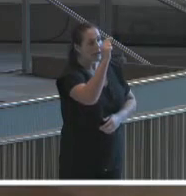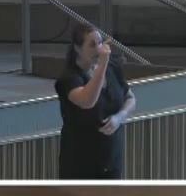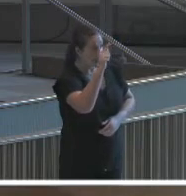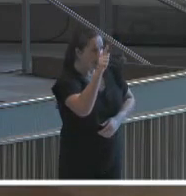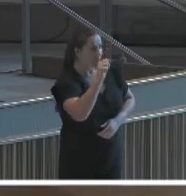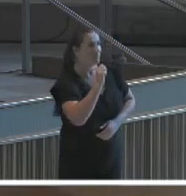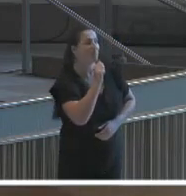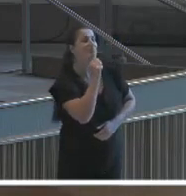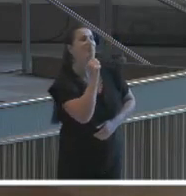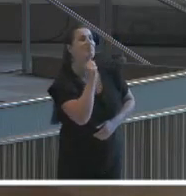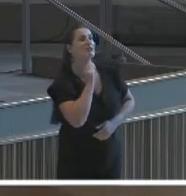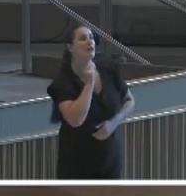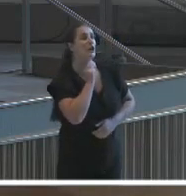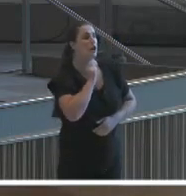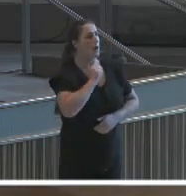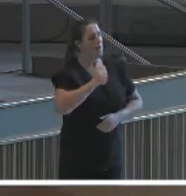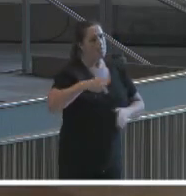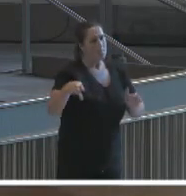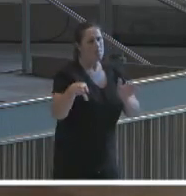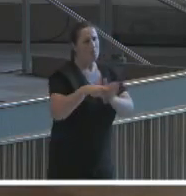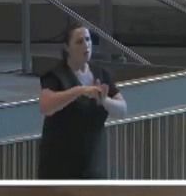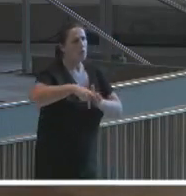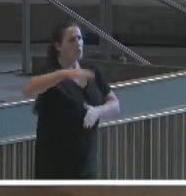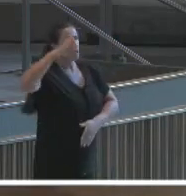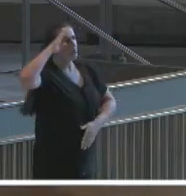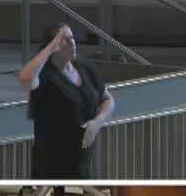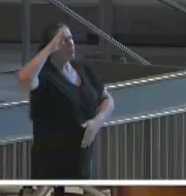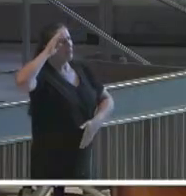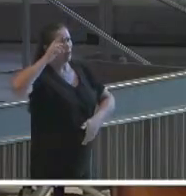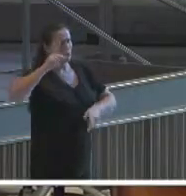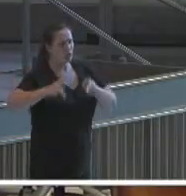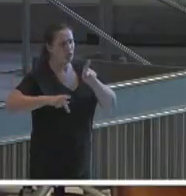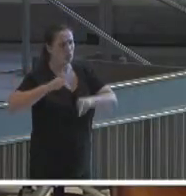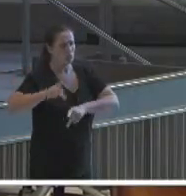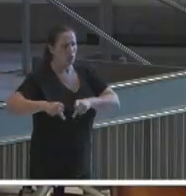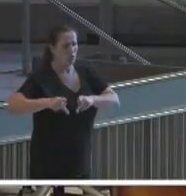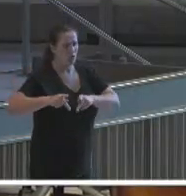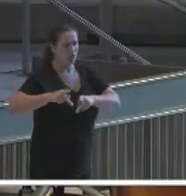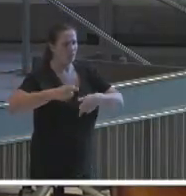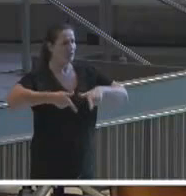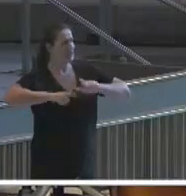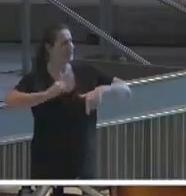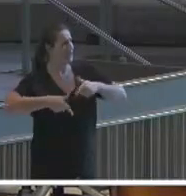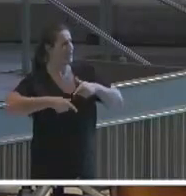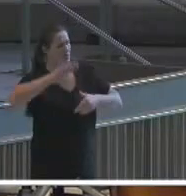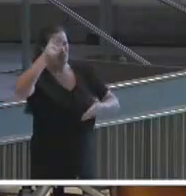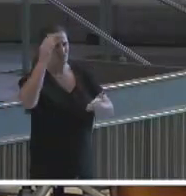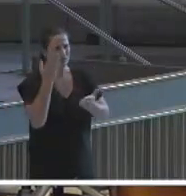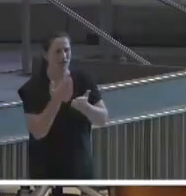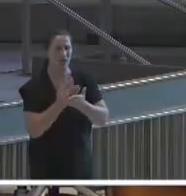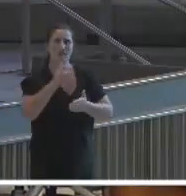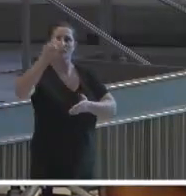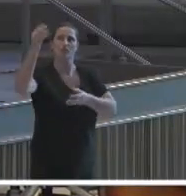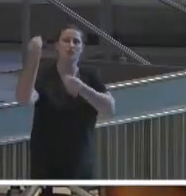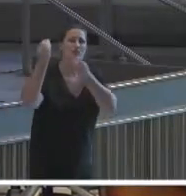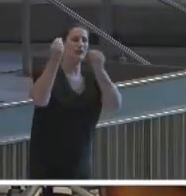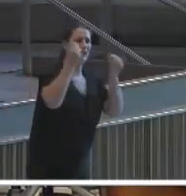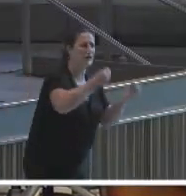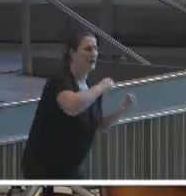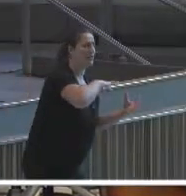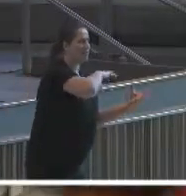soldado do povo de Israel, da nova geração, daqueles que acreditavam que Deus lhes daria toda a